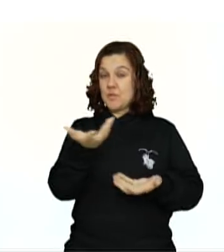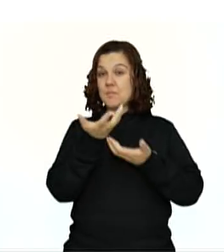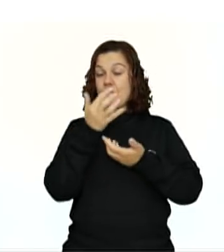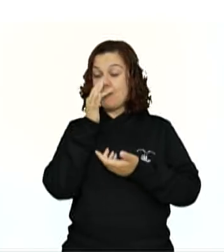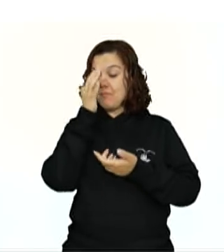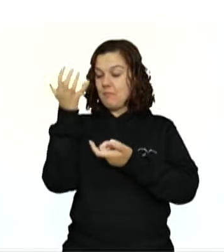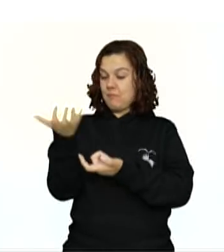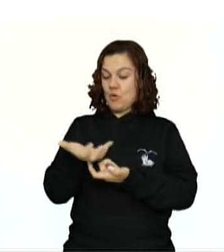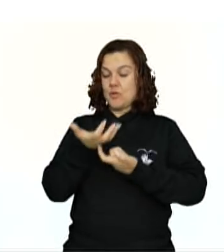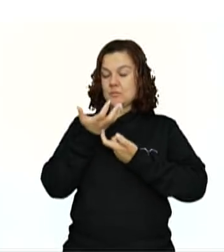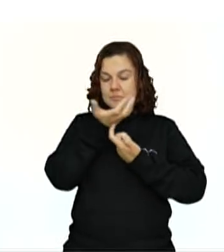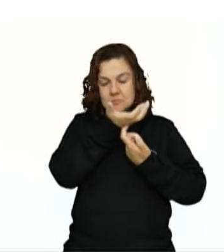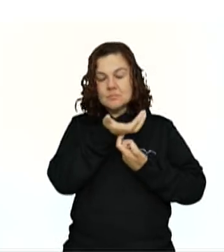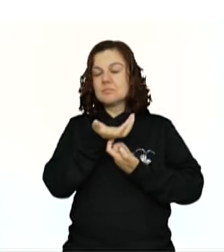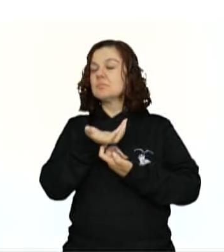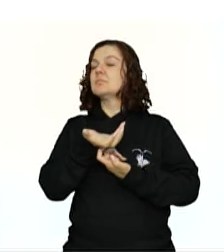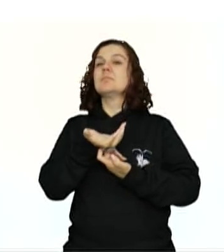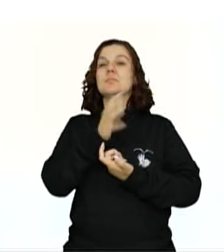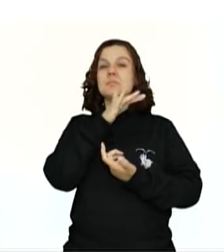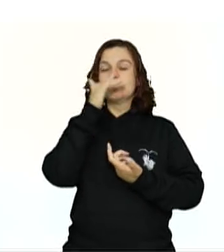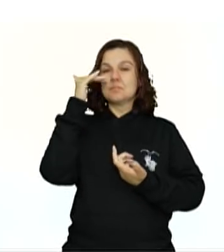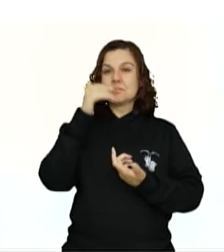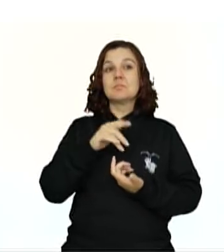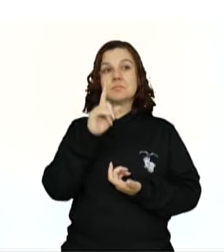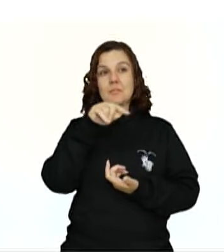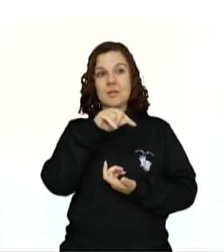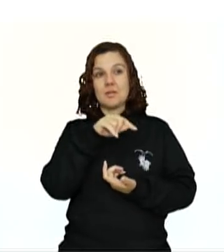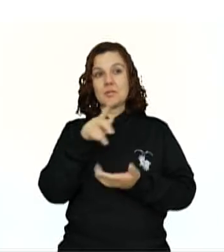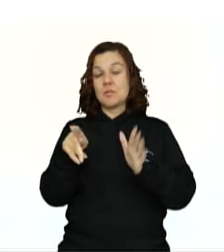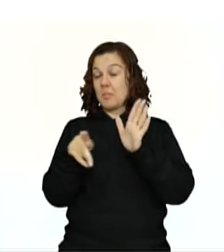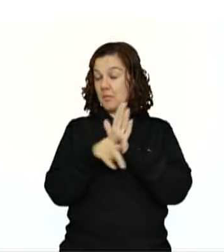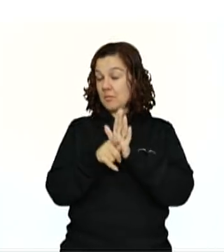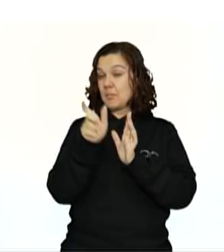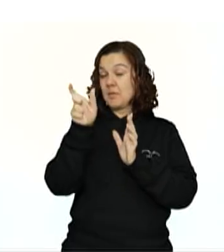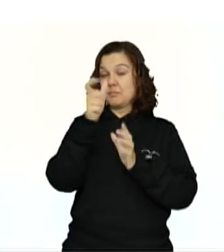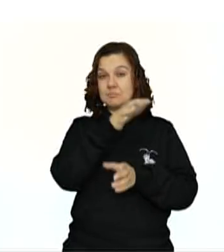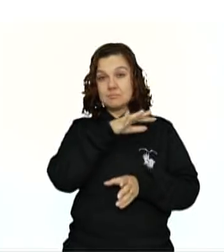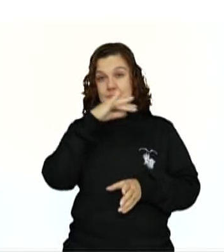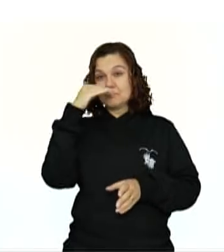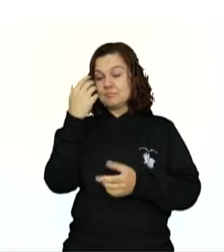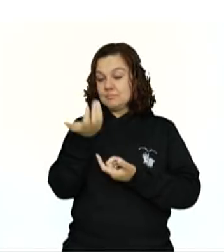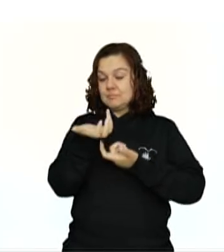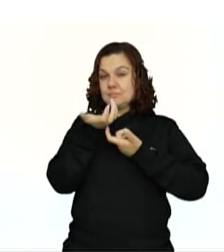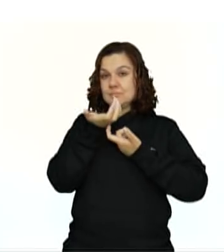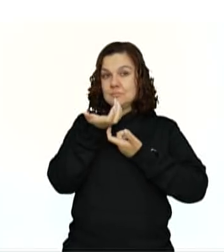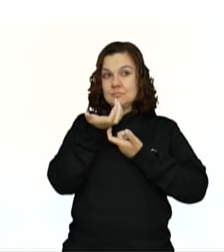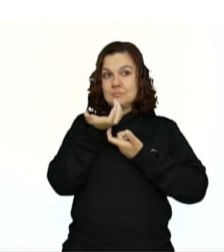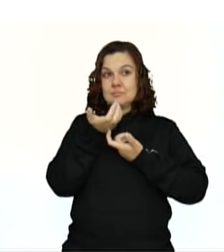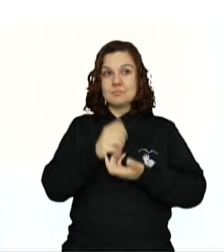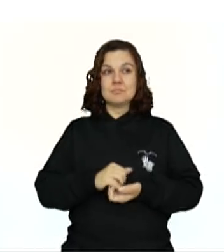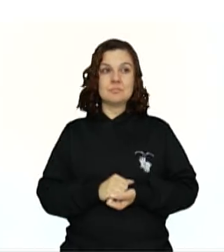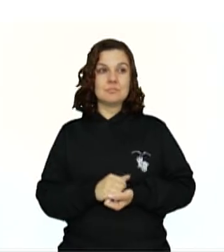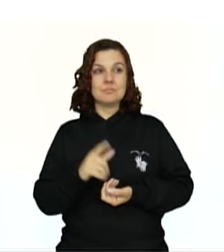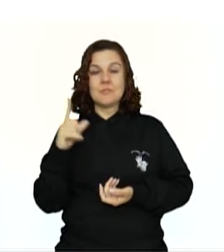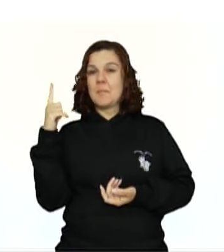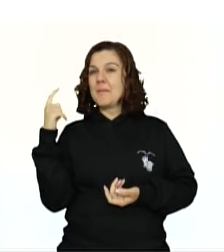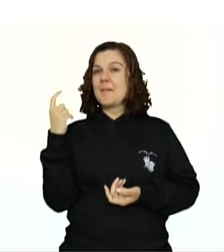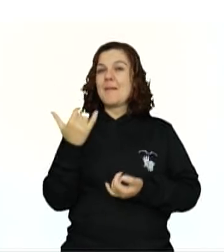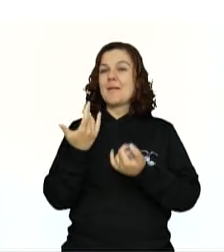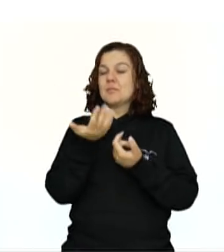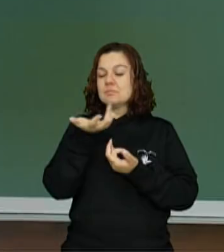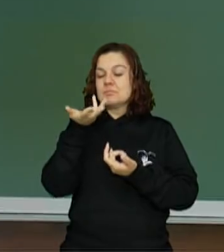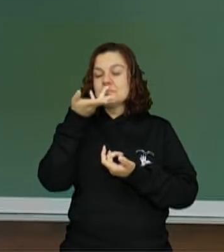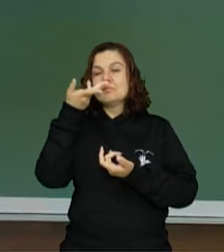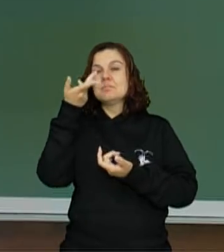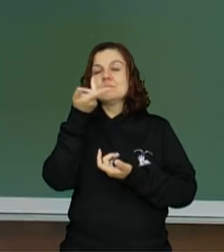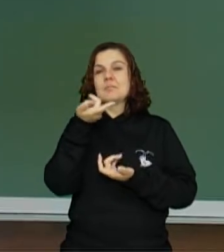trouxeram-me um ramalhete de flores fragantes, que vem da palavra fragança. Ai, aquele perfume tem